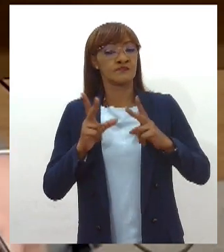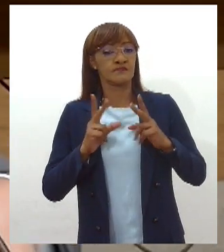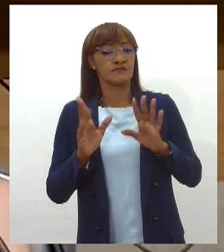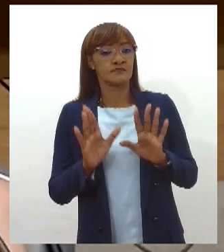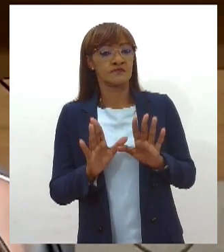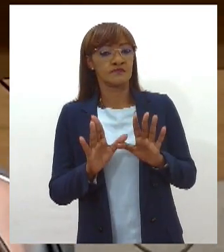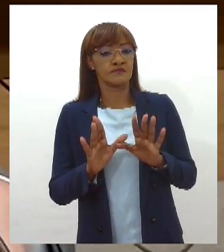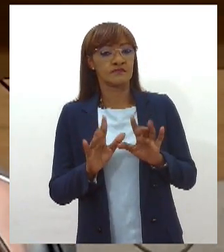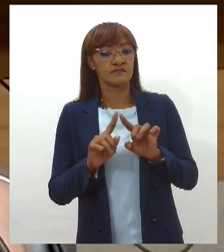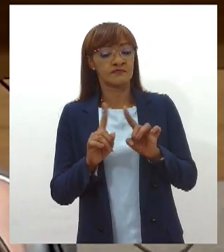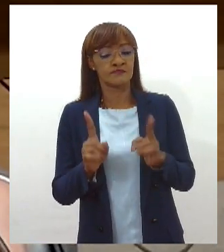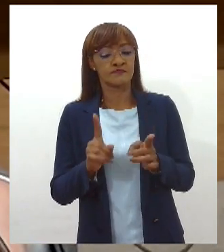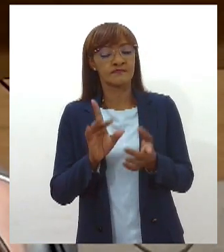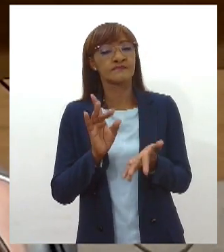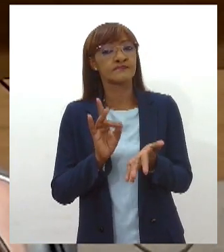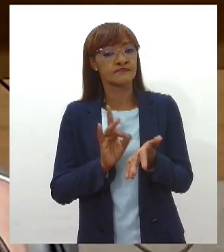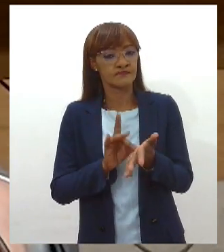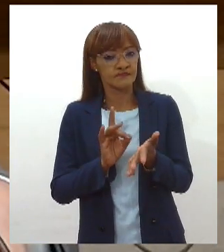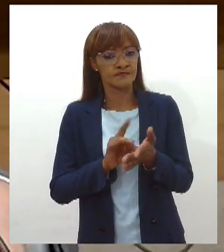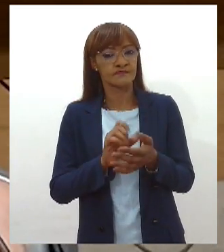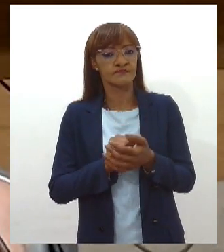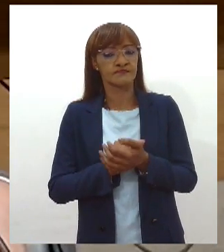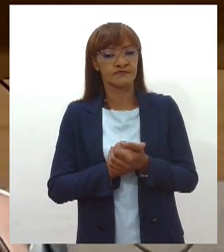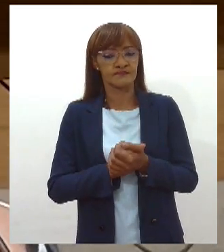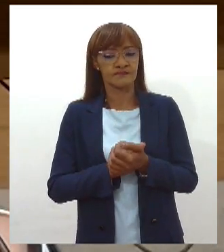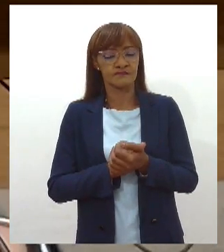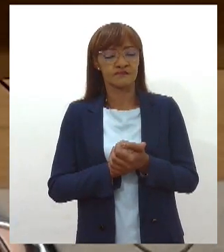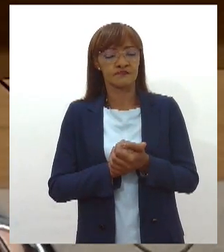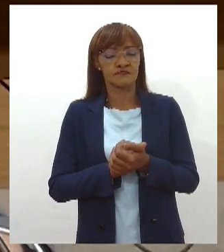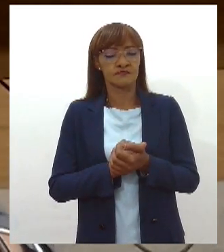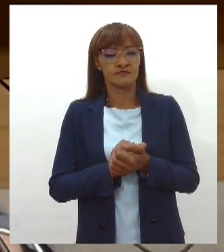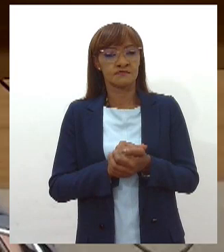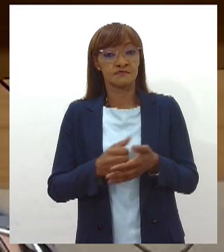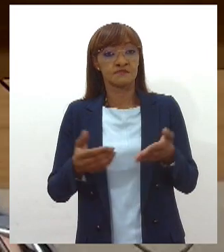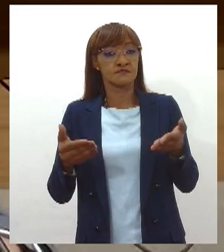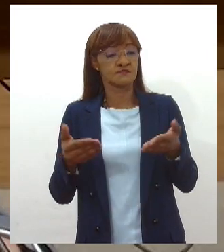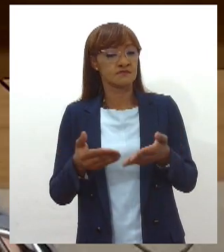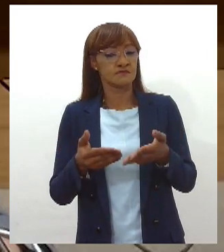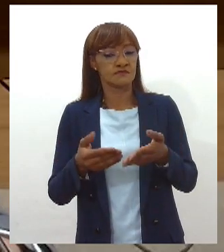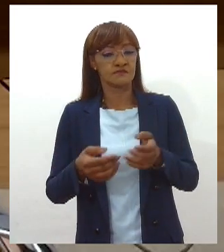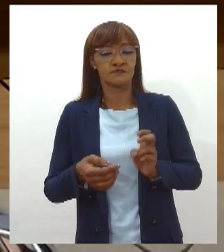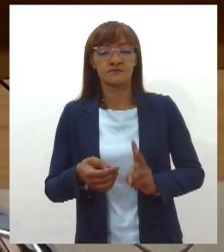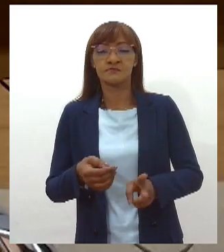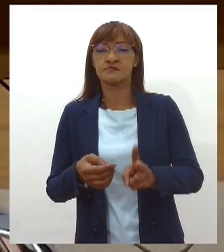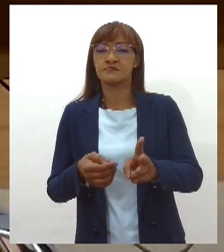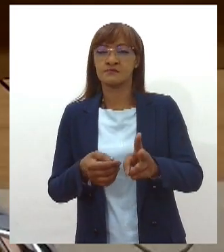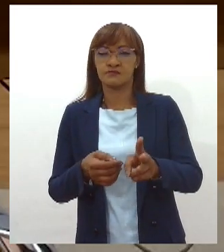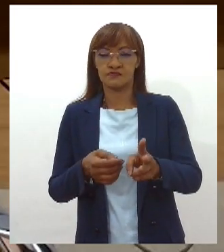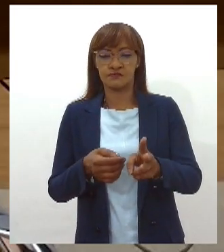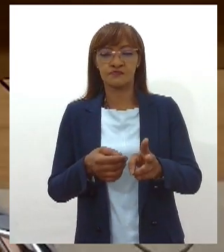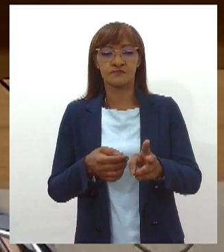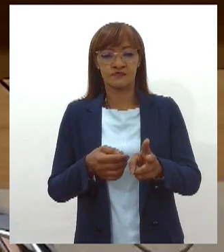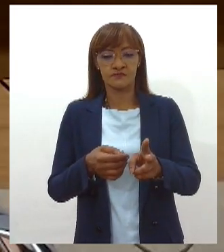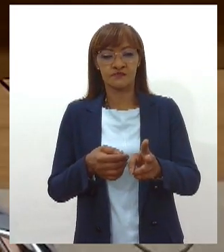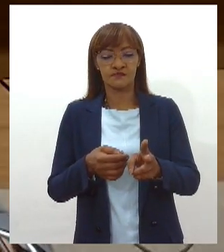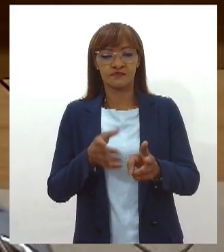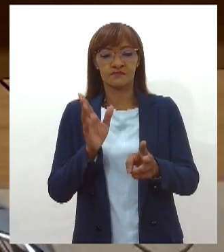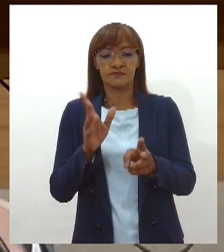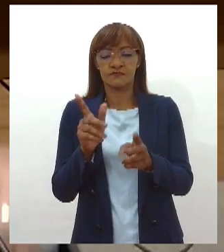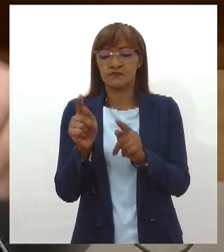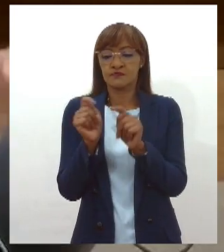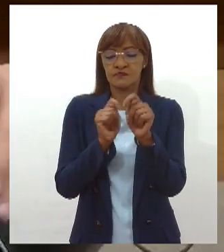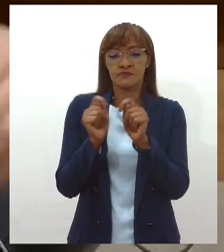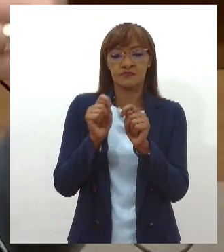o Estado continuar tendo o controle da água